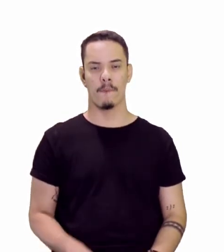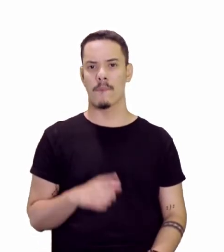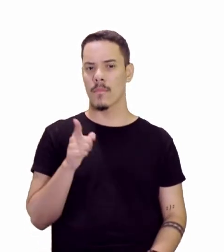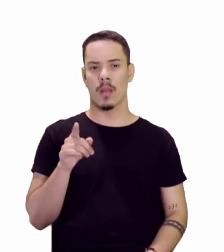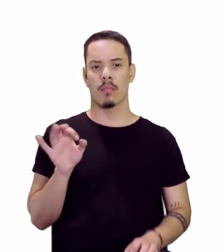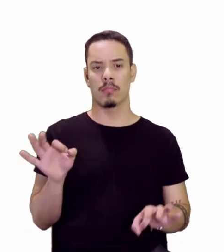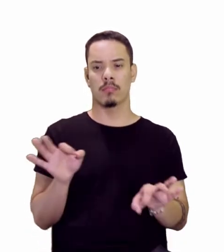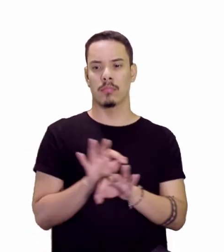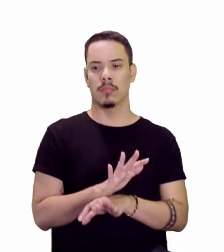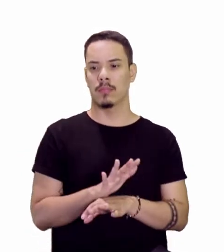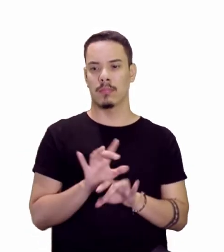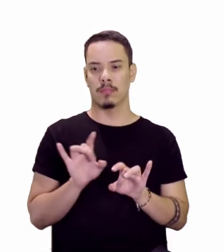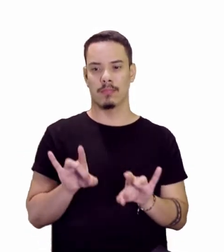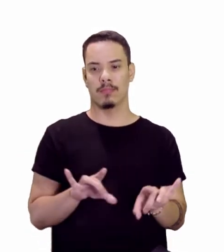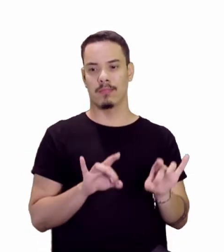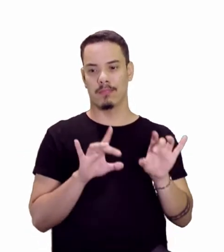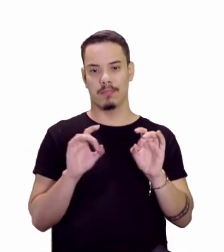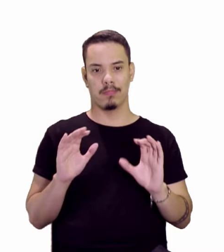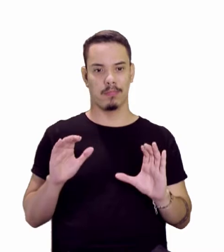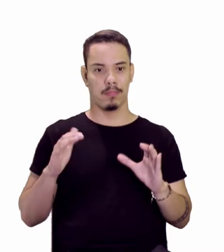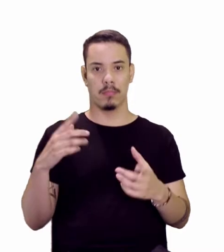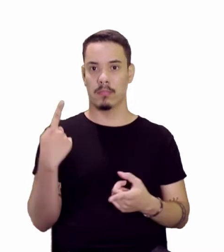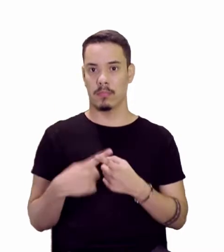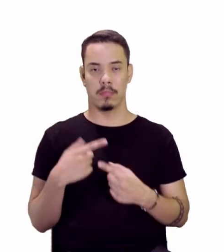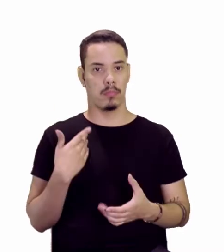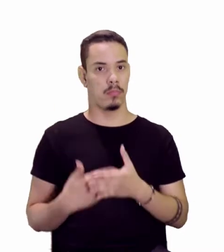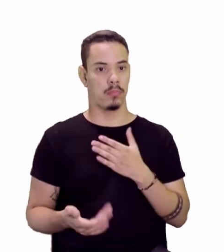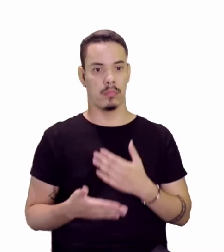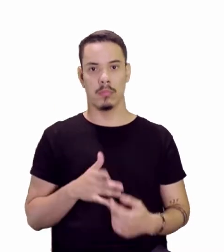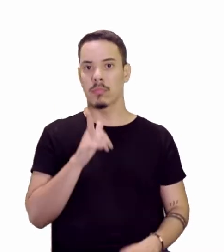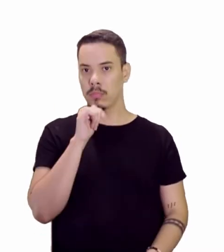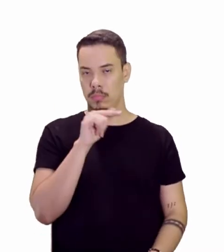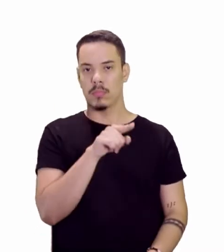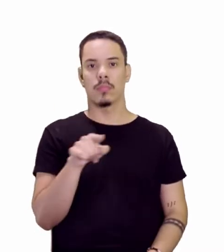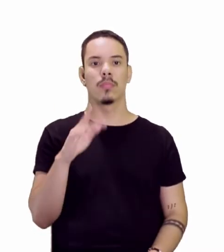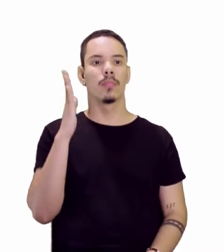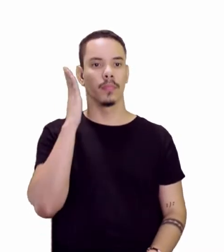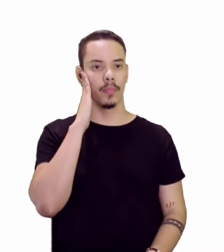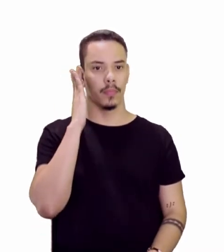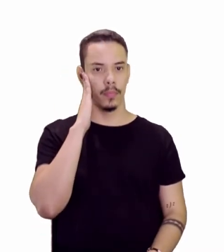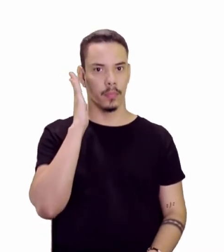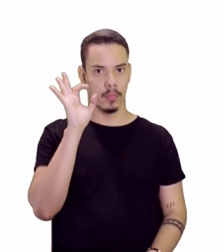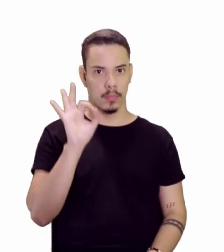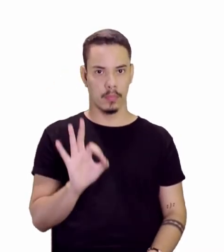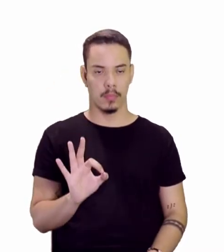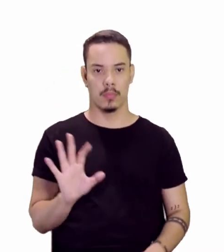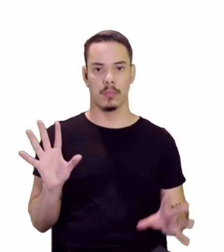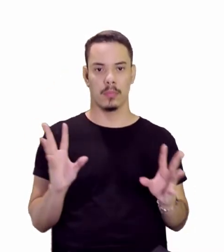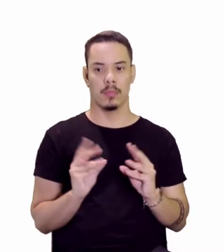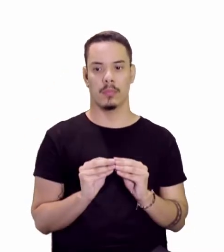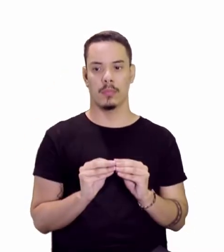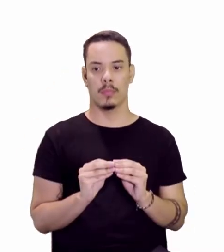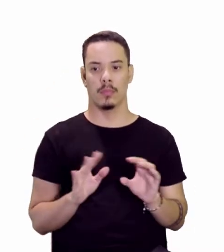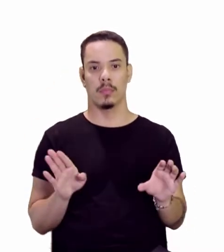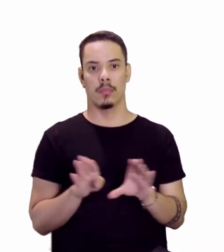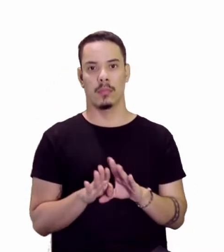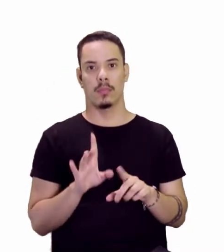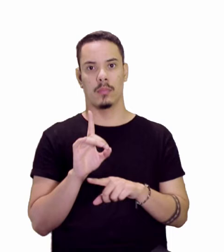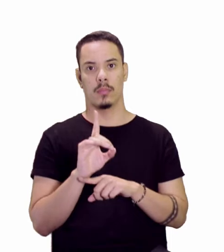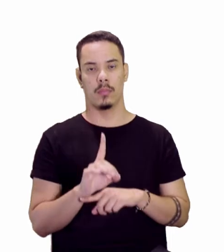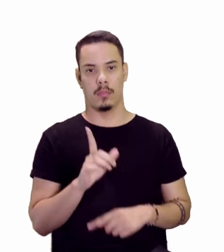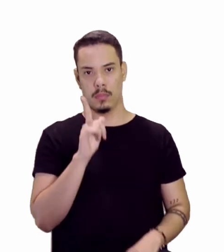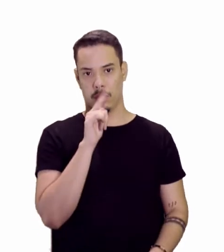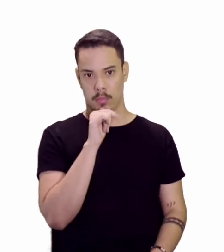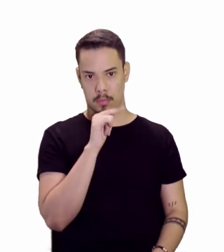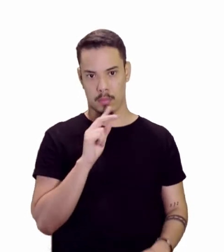Praticamente trabalha com massa específica, que aí você vai... Qualquer líquido você vai saber, né? Isso. E ali, olha só, a densidade do líquido.